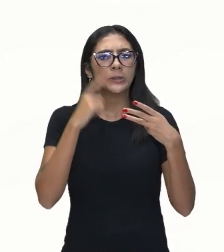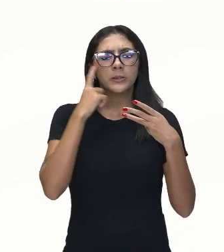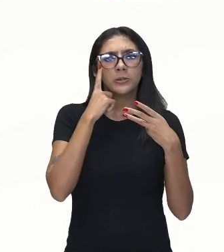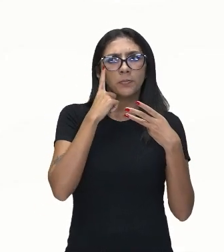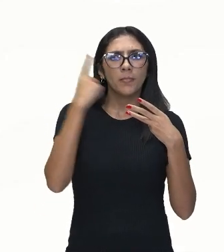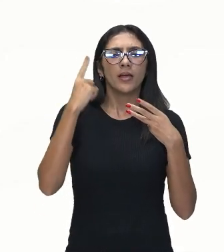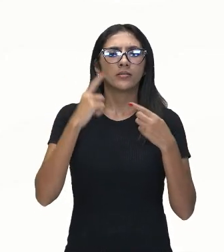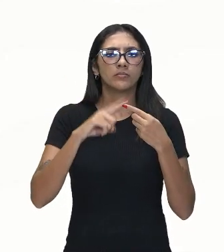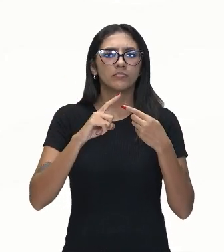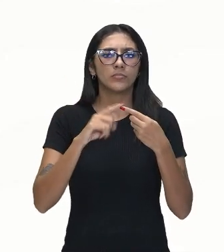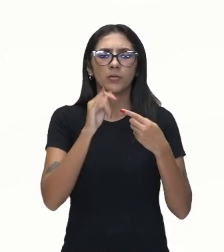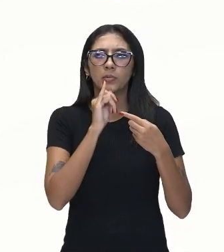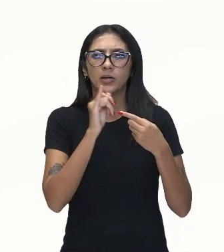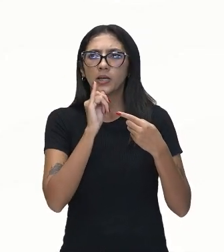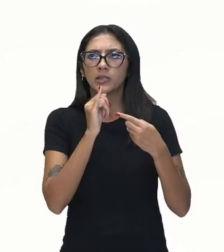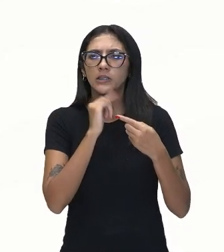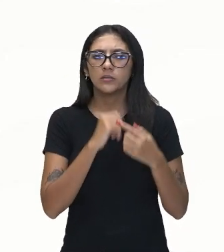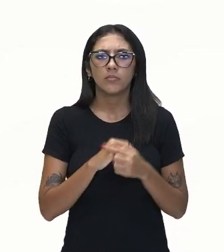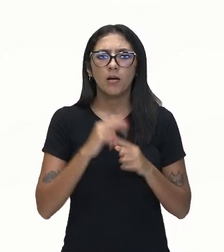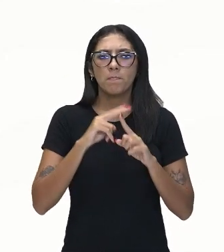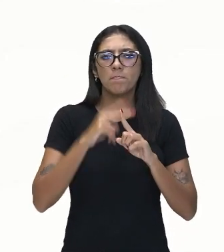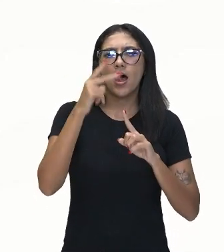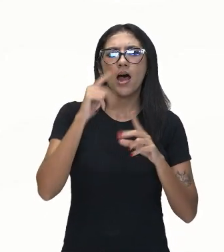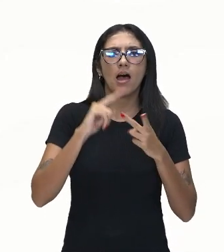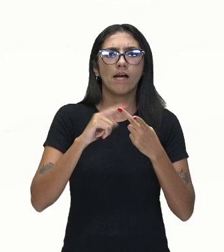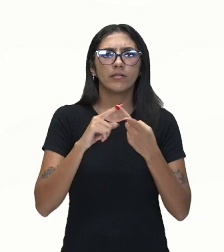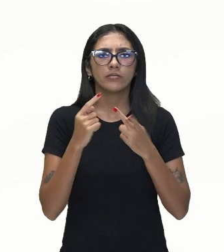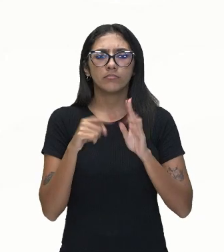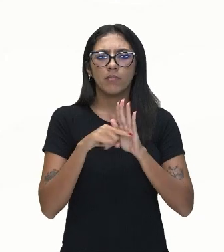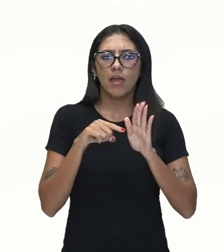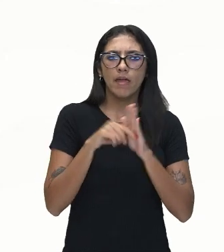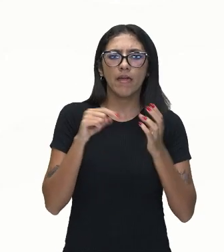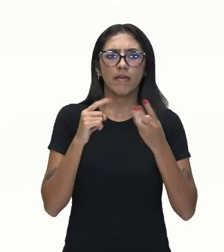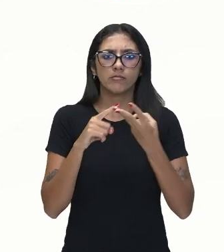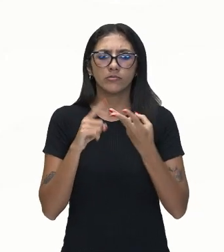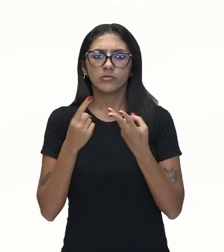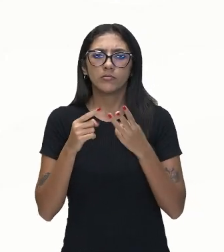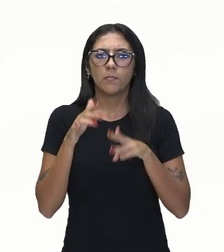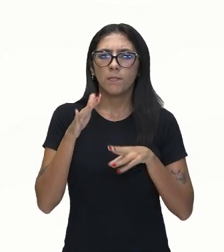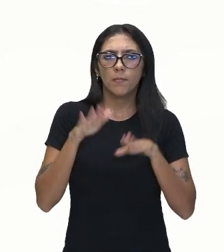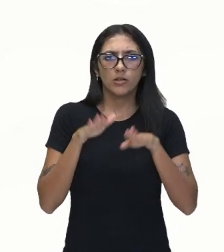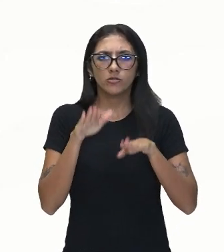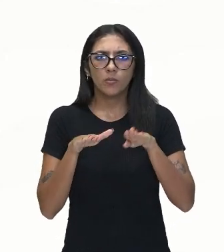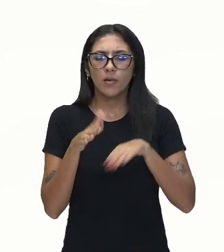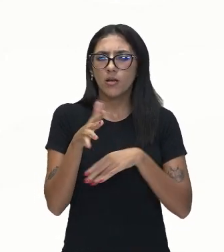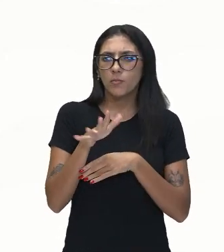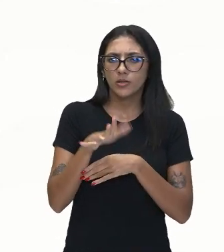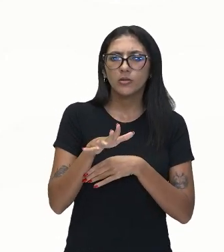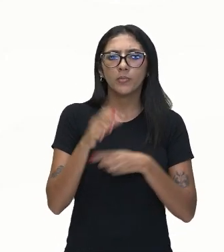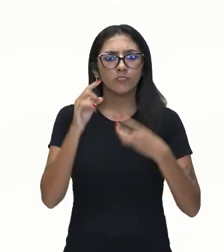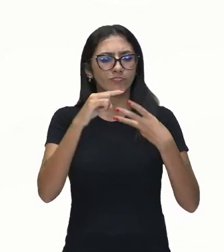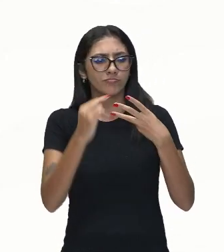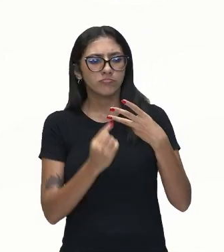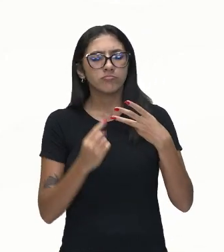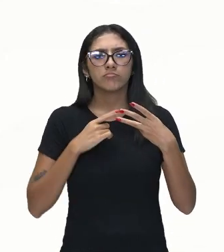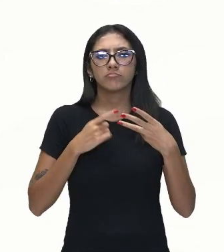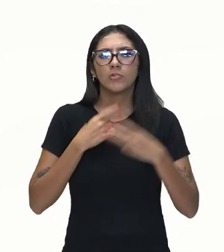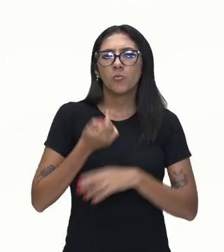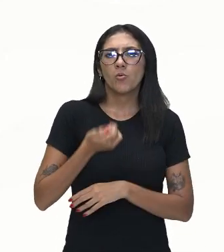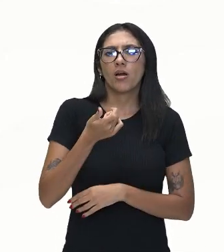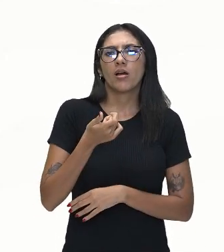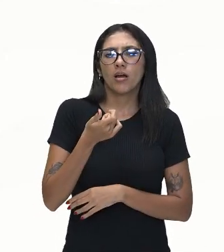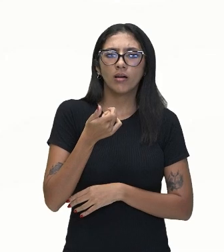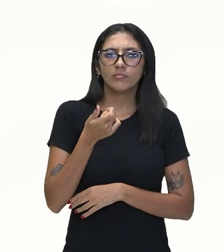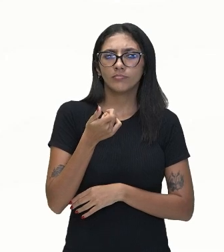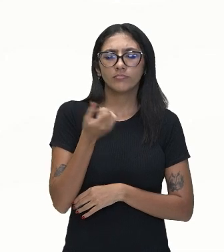Mais de, menos de, cerca de. A ideia é de expressões aproximativas, de